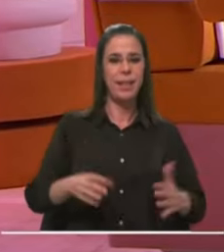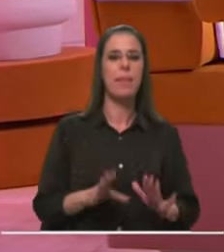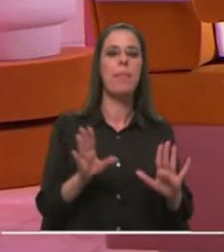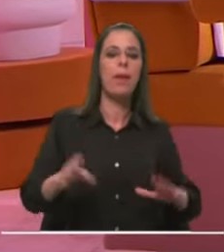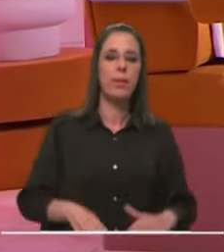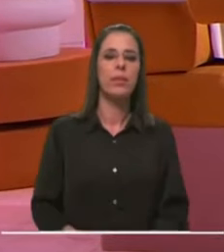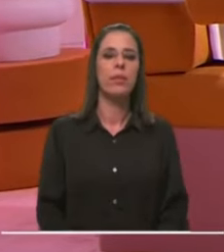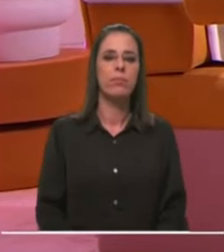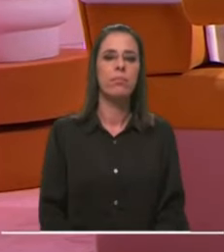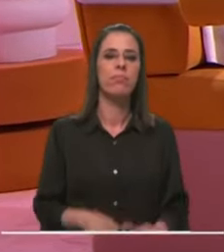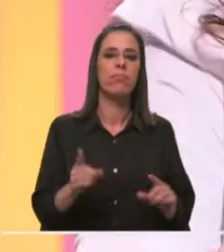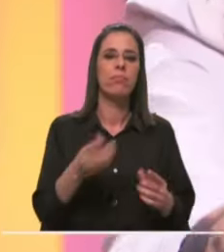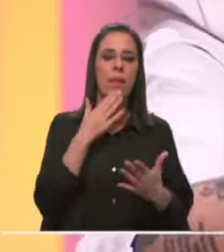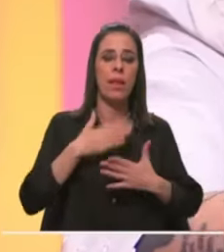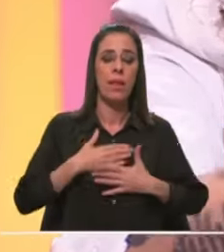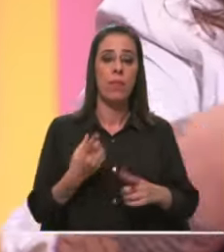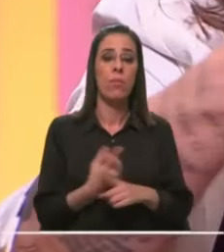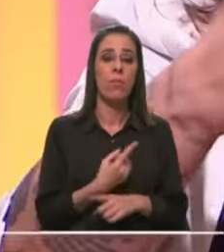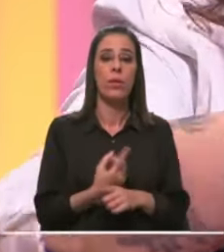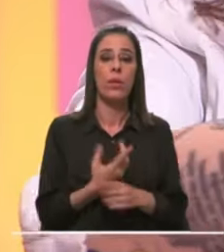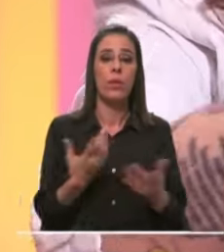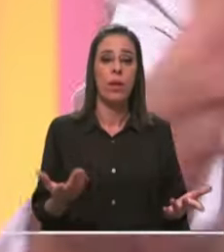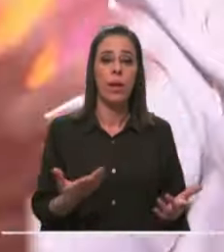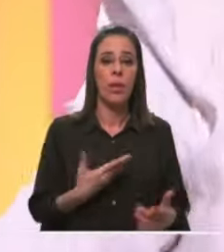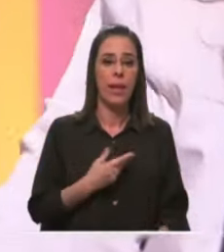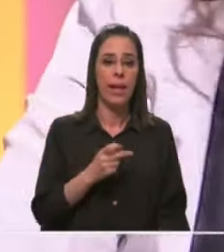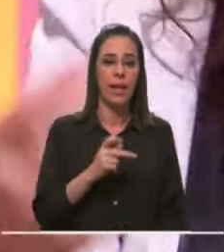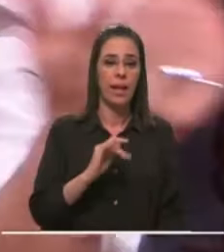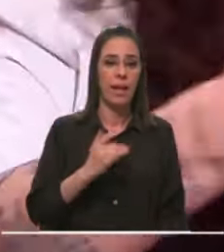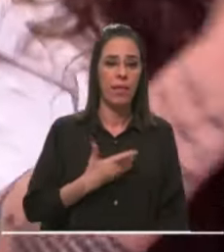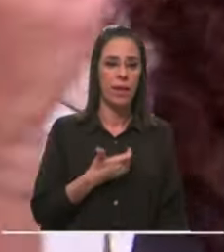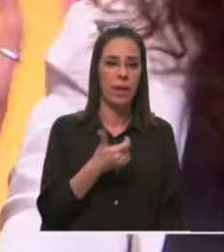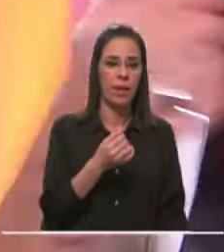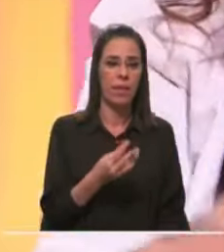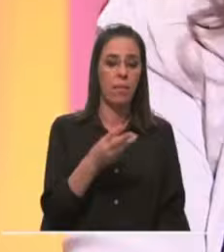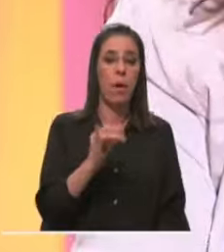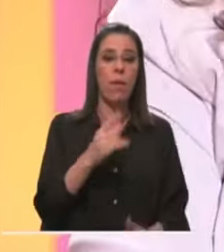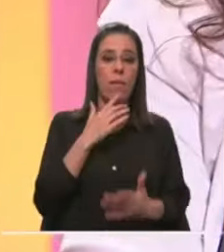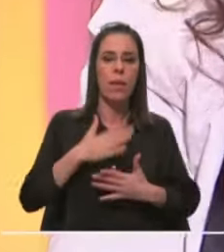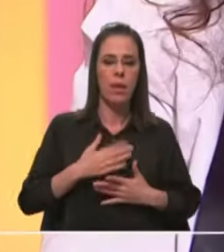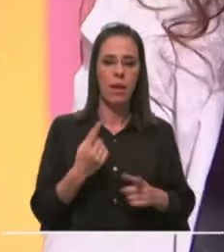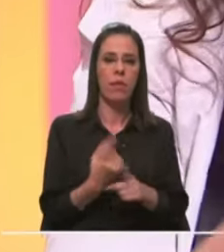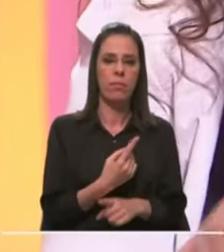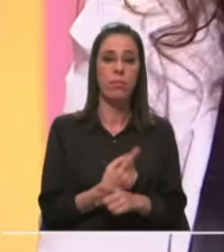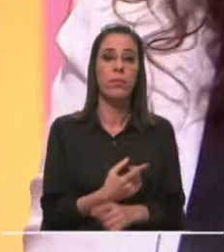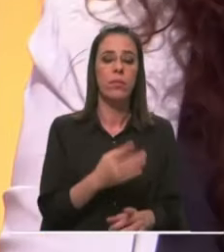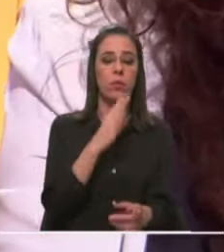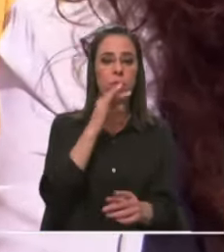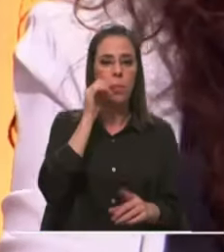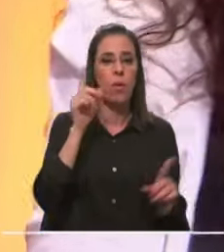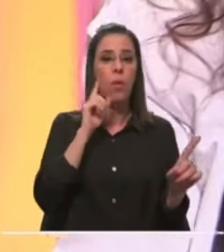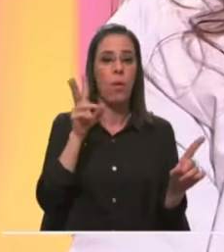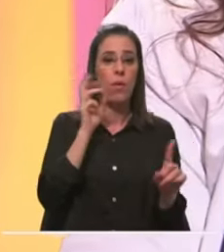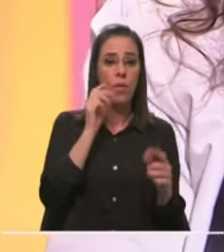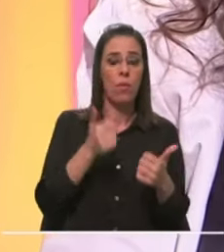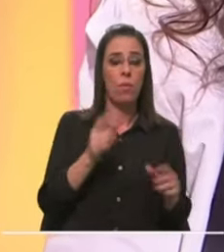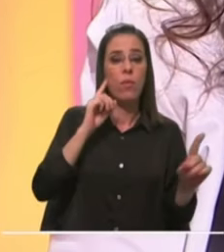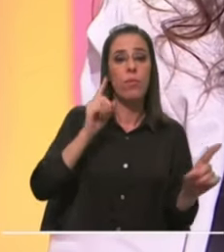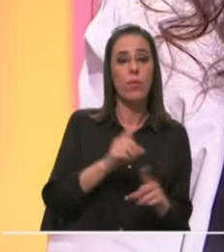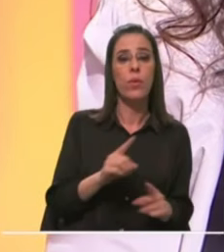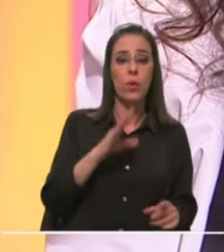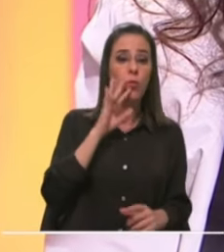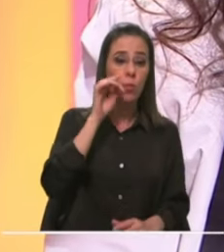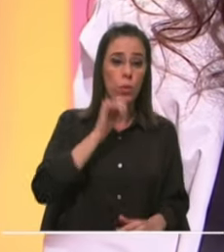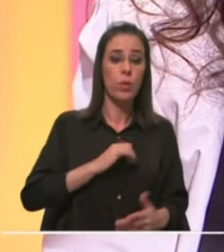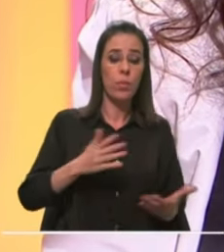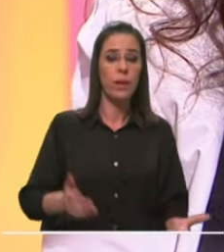mas sim foi ela passou-me muita coisa passou-me O David bowy passou-me imensas referências e os meus pais ouviam muito boa músicao